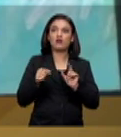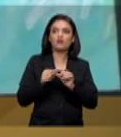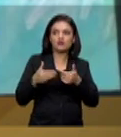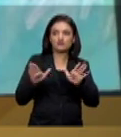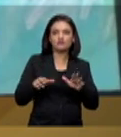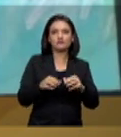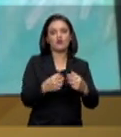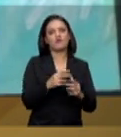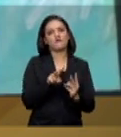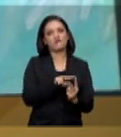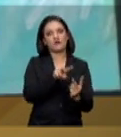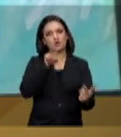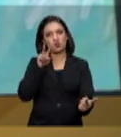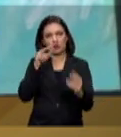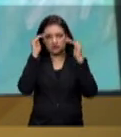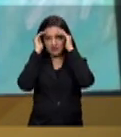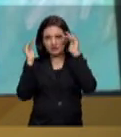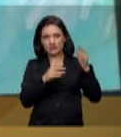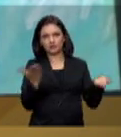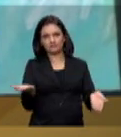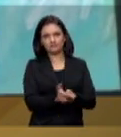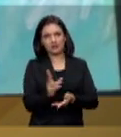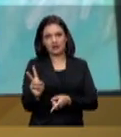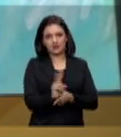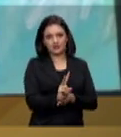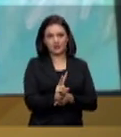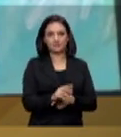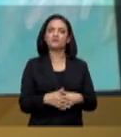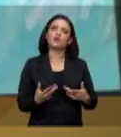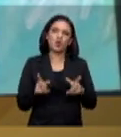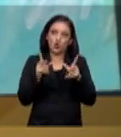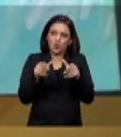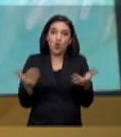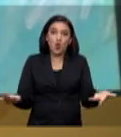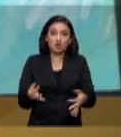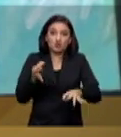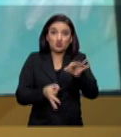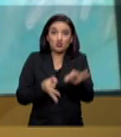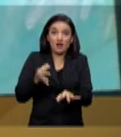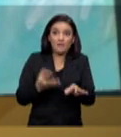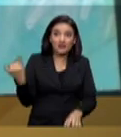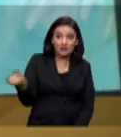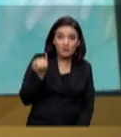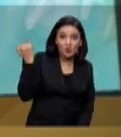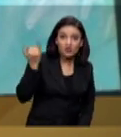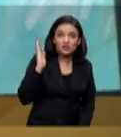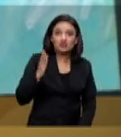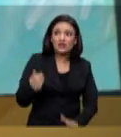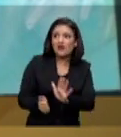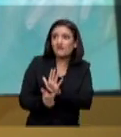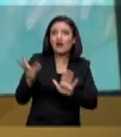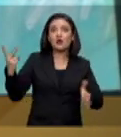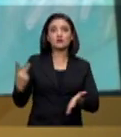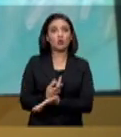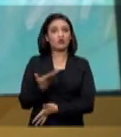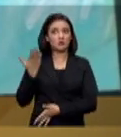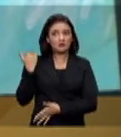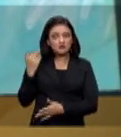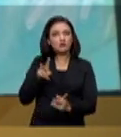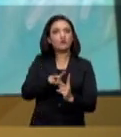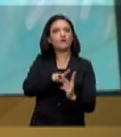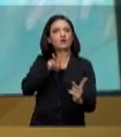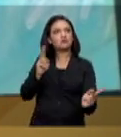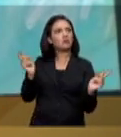virtualmente. Aliás, como nós, excelências, estamos fazendo esse julgamento tão importante e outros tantos julgamentos importantes de forma